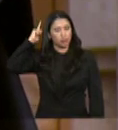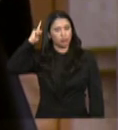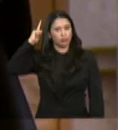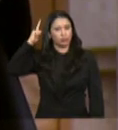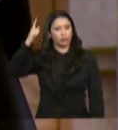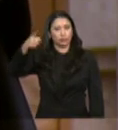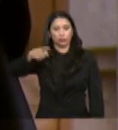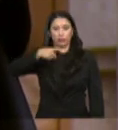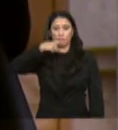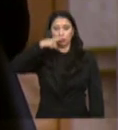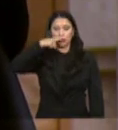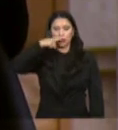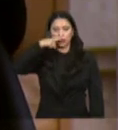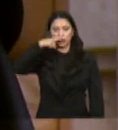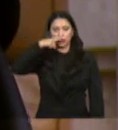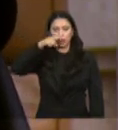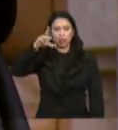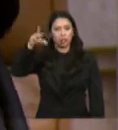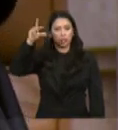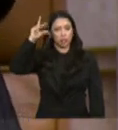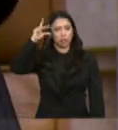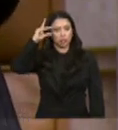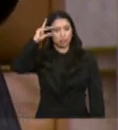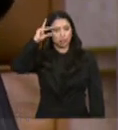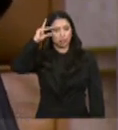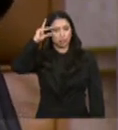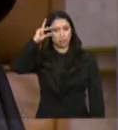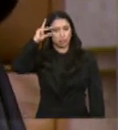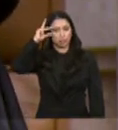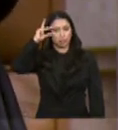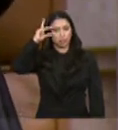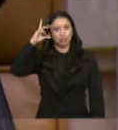Edson fachin Ministro André Mendonça